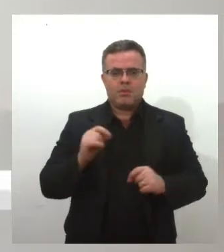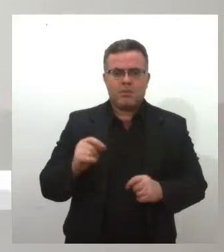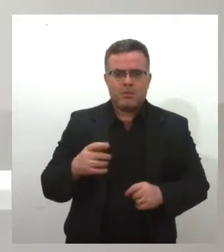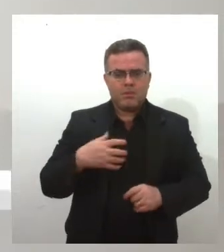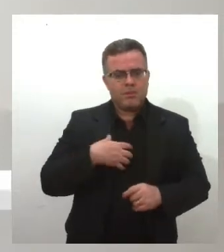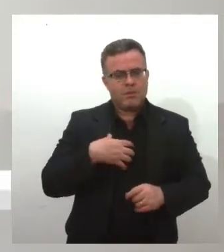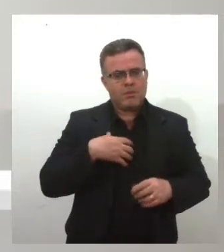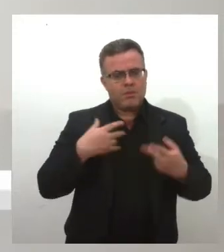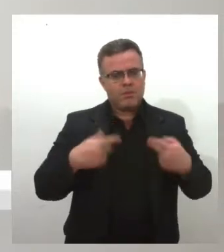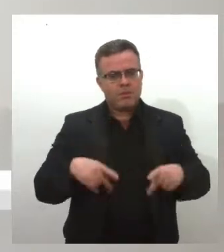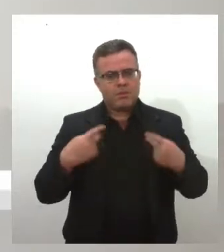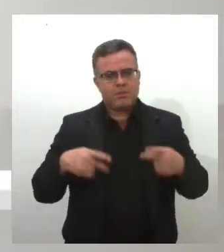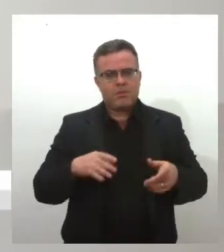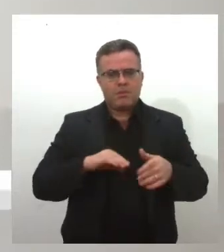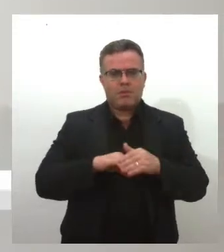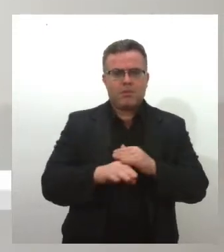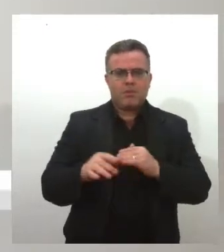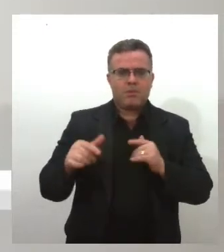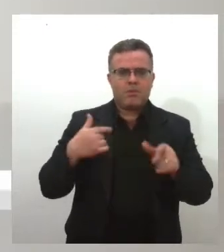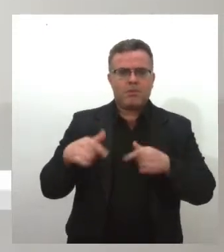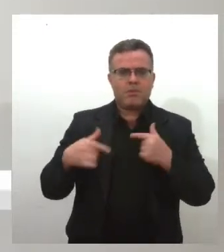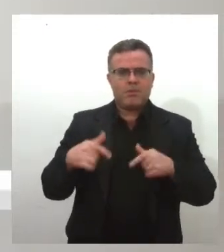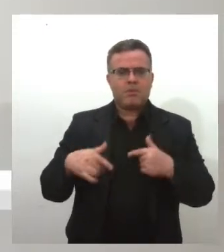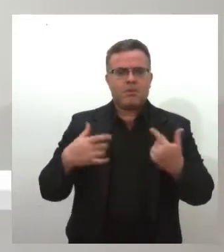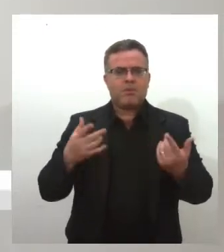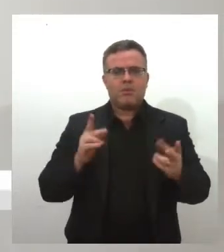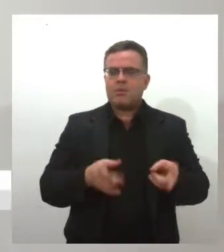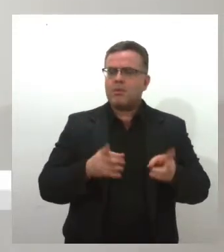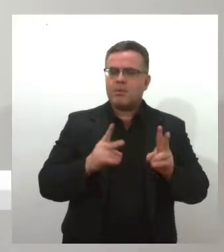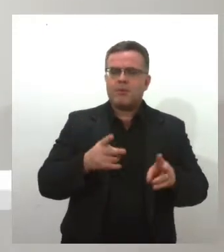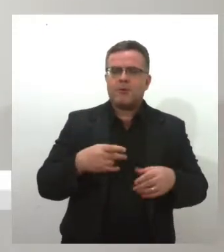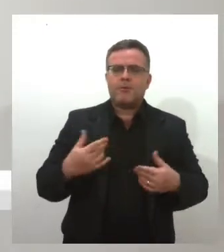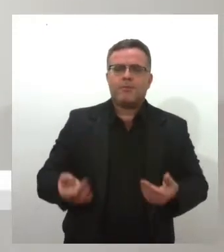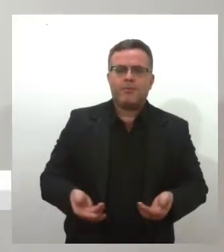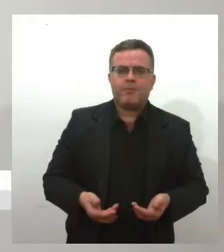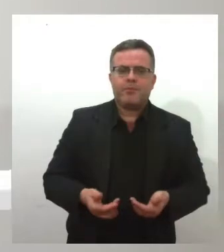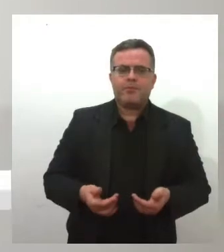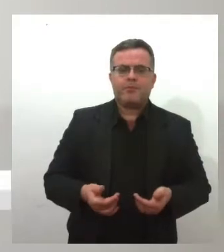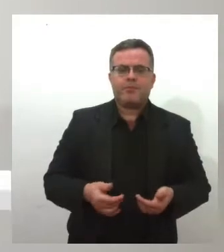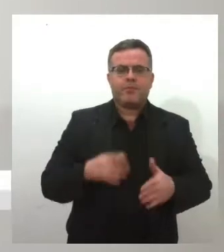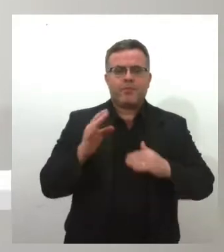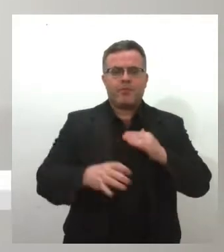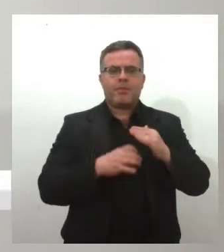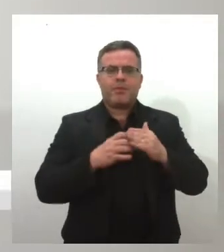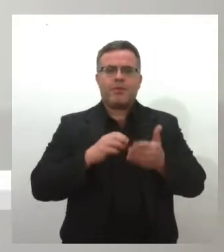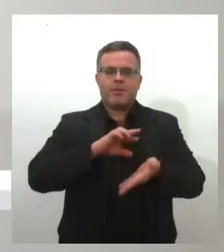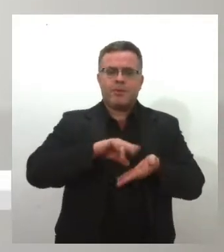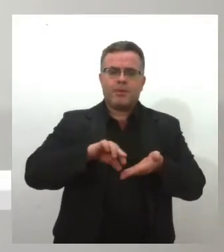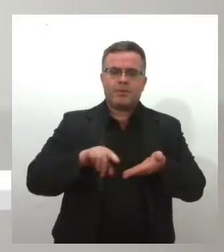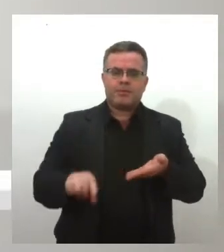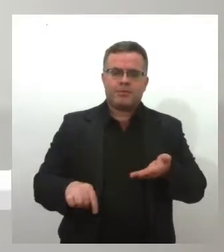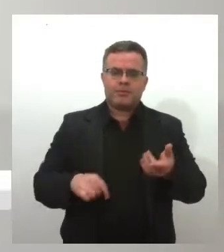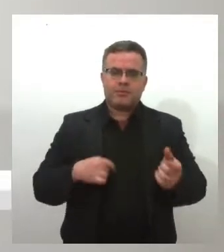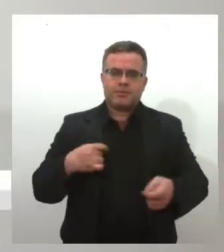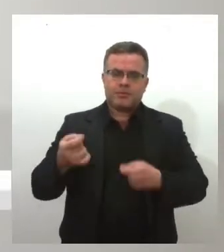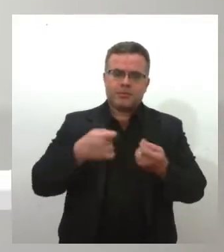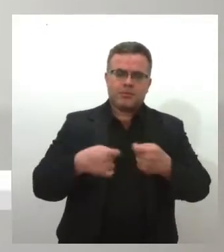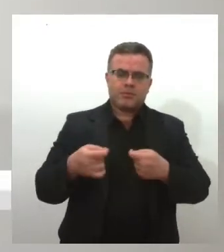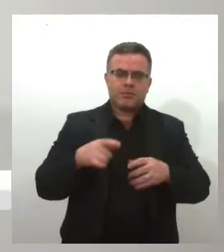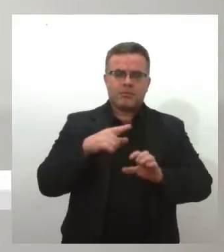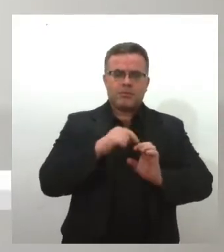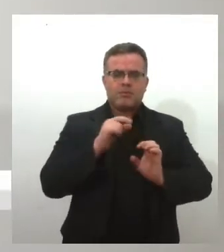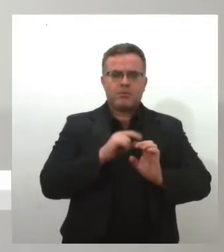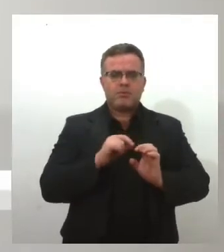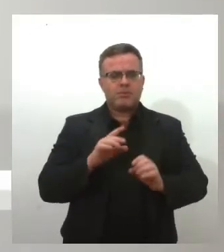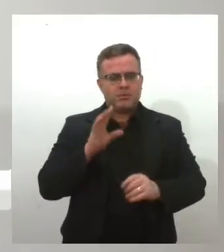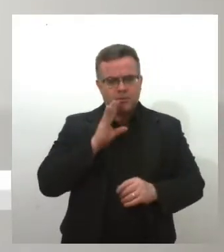saindo do mundo tradicional de trabalho, que eu era executiva em empresas multinacionais, e começo a empreender, eu olho aquilo e falo, mas